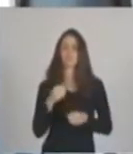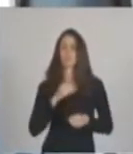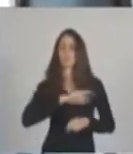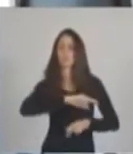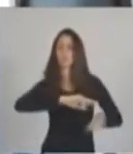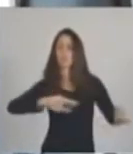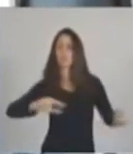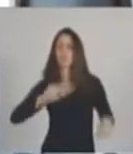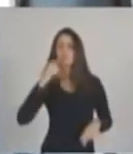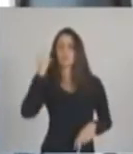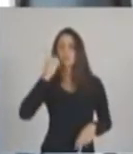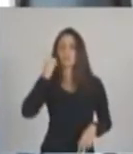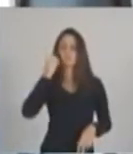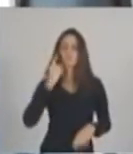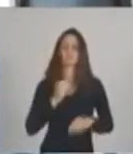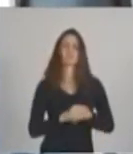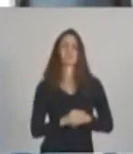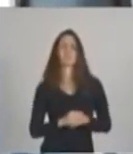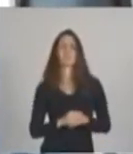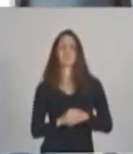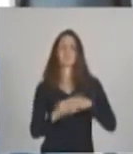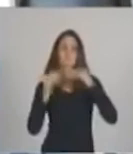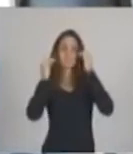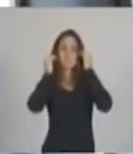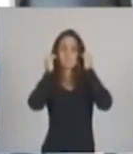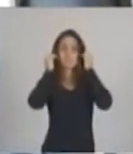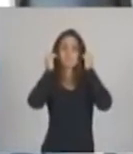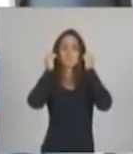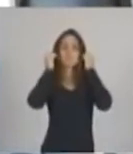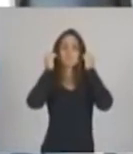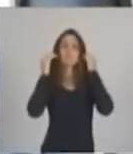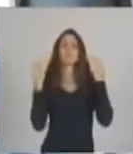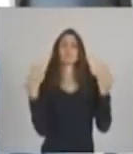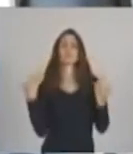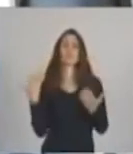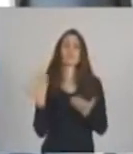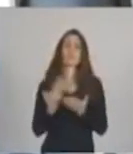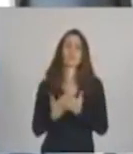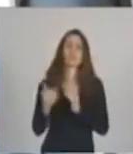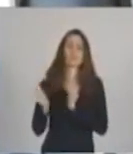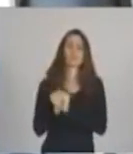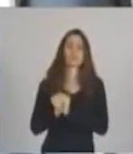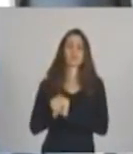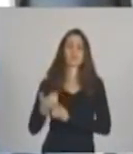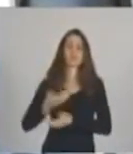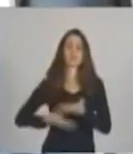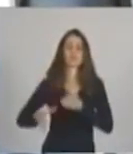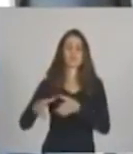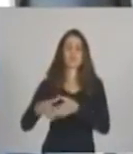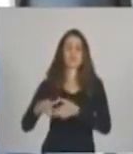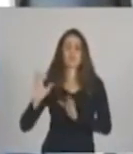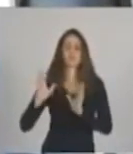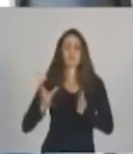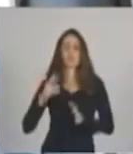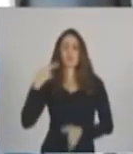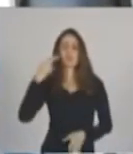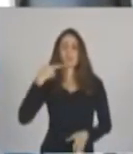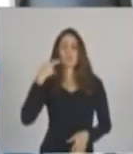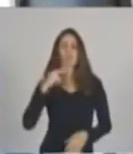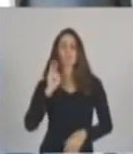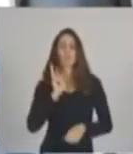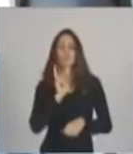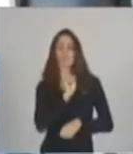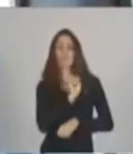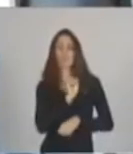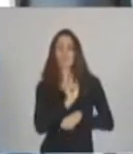parlamentares e há muito tempo trabalha comigo na minha assessoria, foi vereadora em Nova